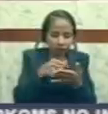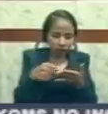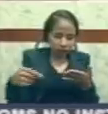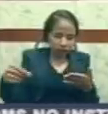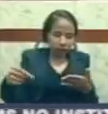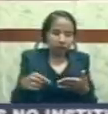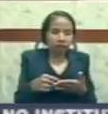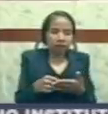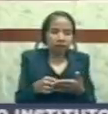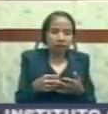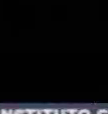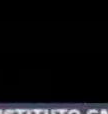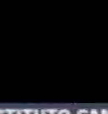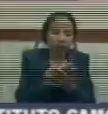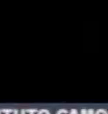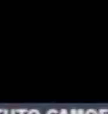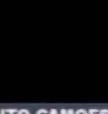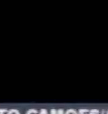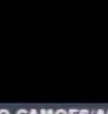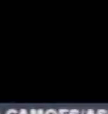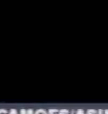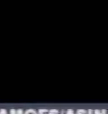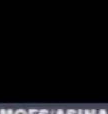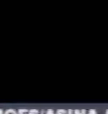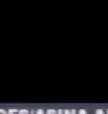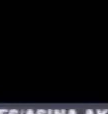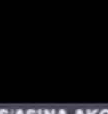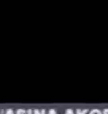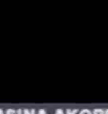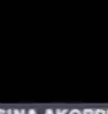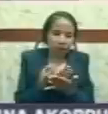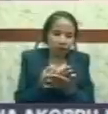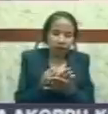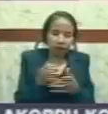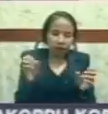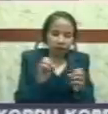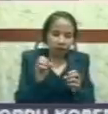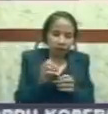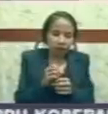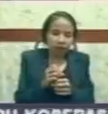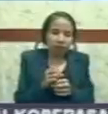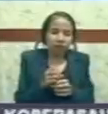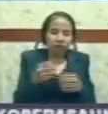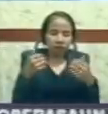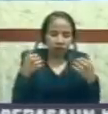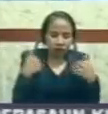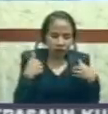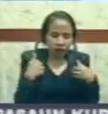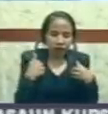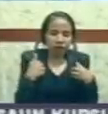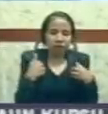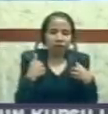despesas globais, sus e fundos autônomos, serné. Tamo fundos autônomos tem que receitas e despesas, que tem que ir com quem